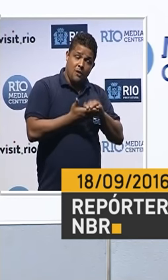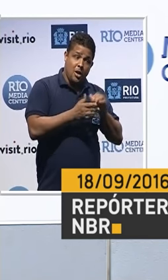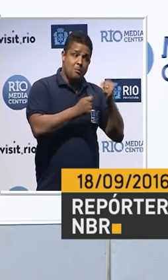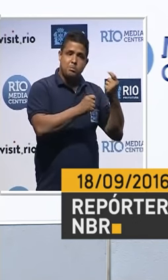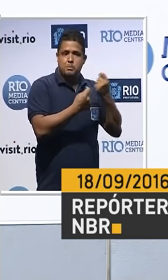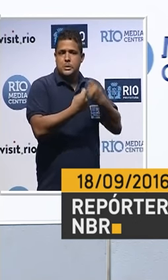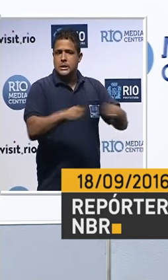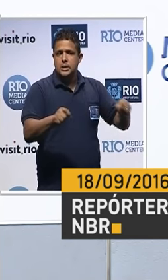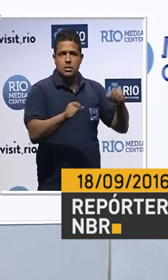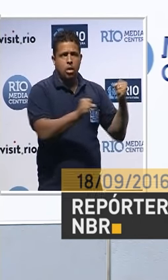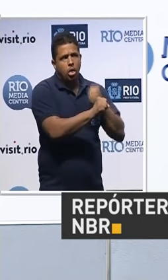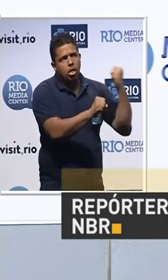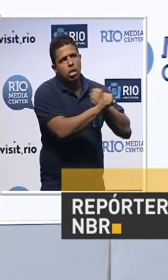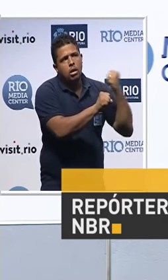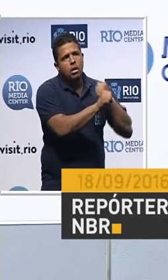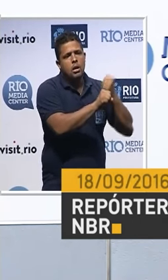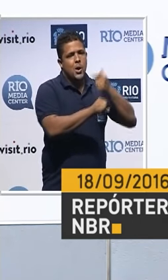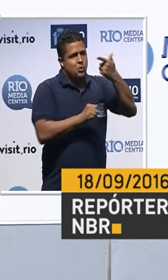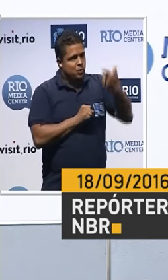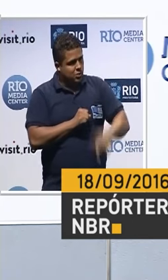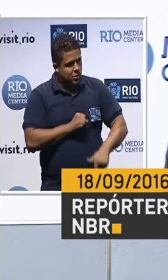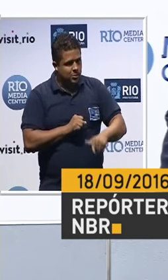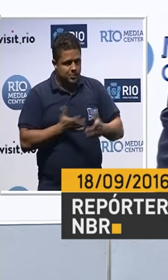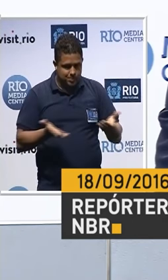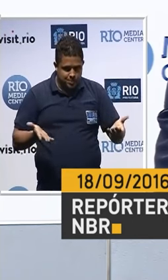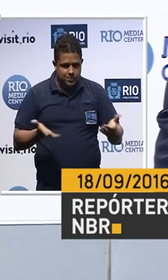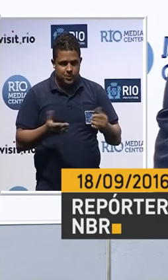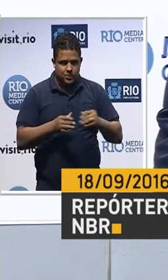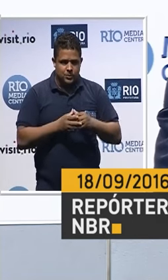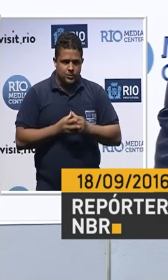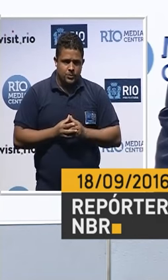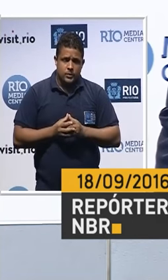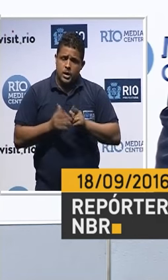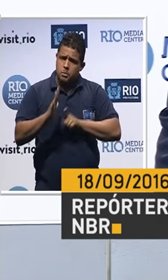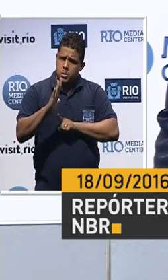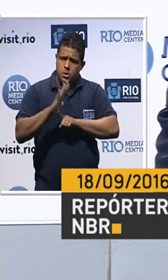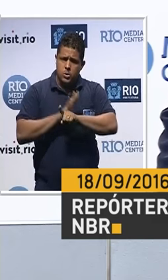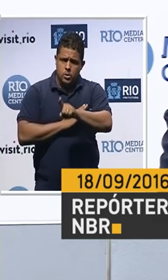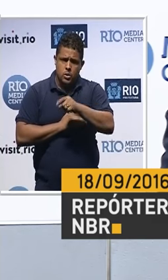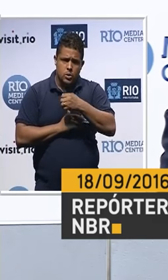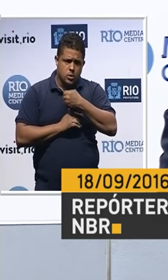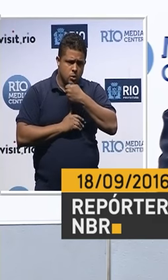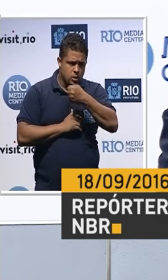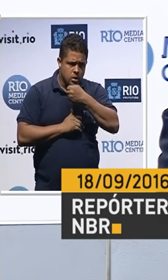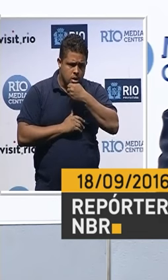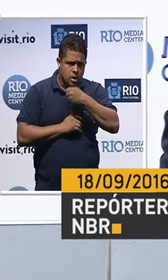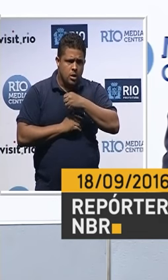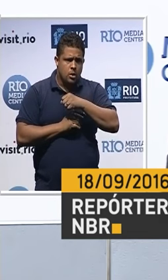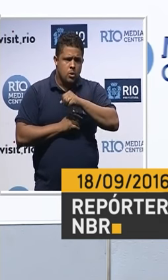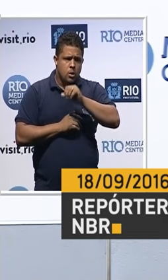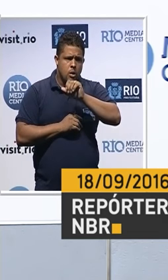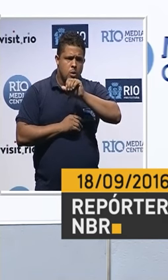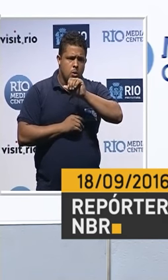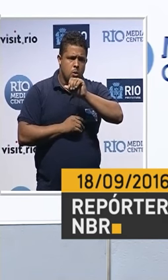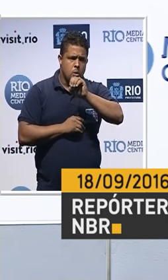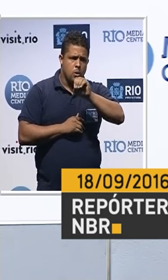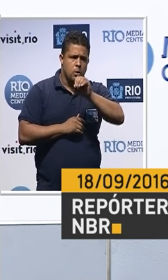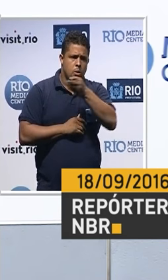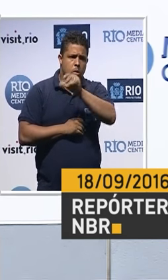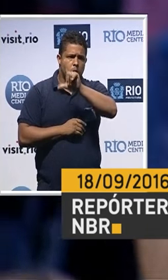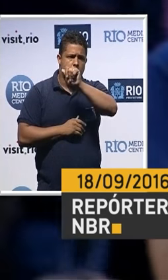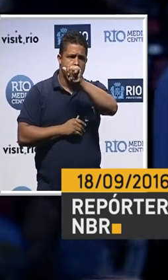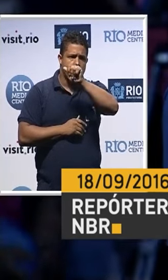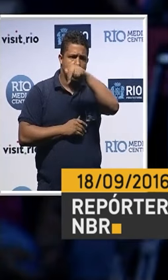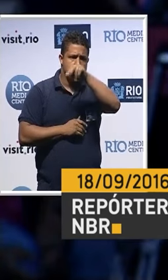novamente. A próxima pergunta é do jornalista Igor Siqueira, do jornal Lance. Oi, ministro, boa tarde. Boa